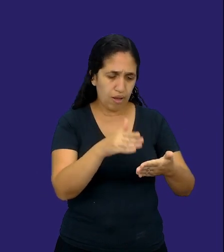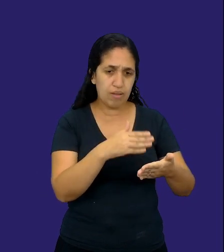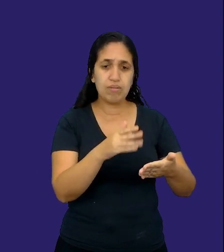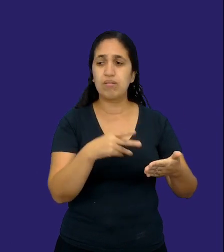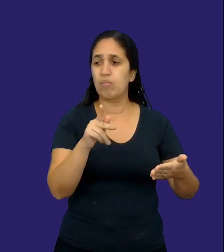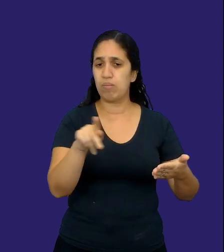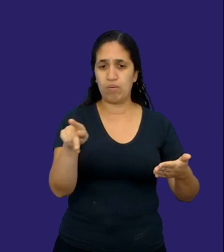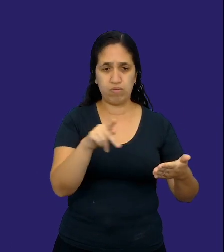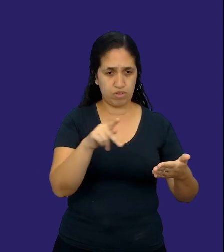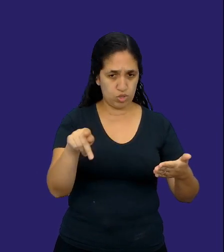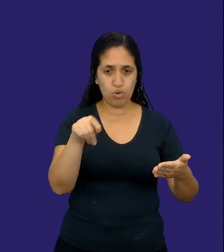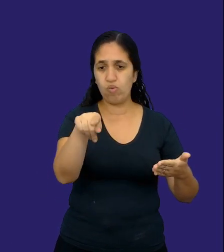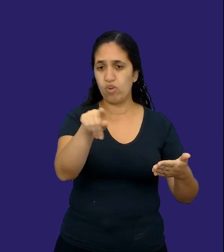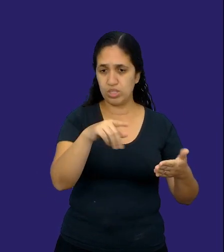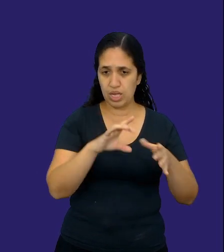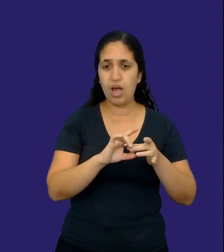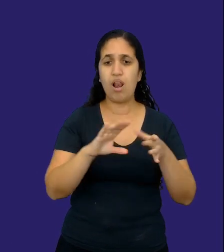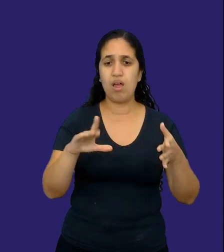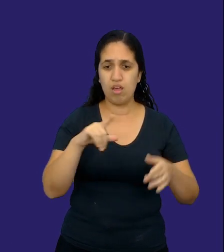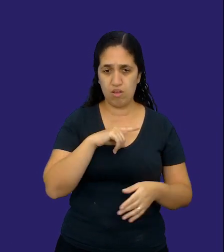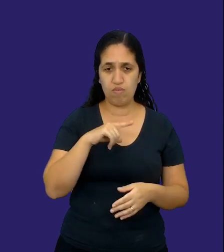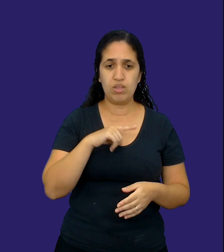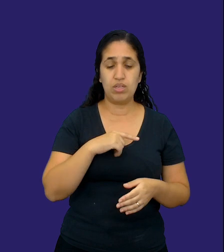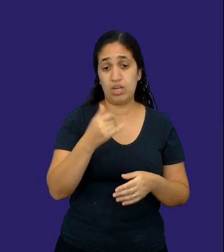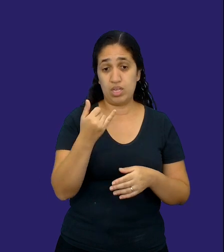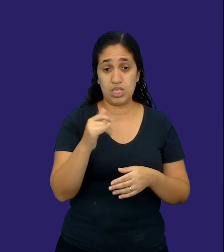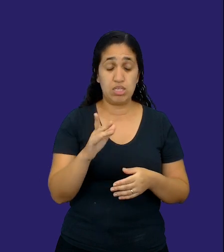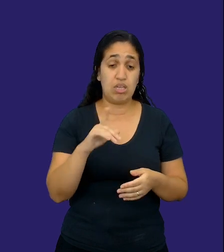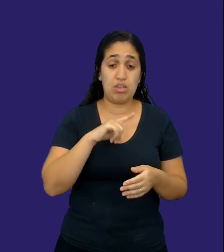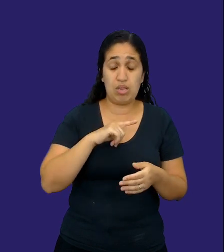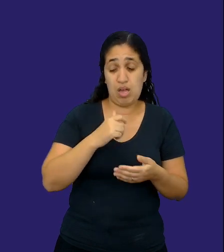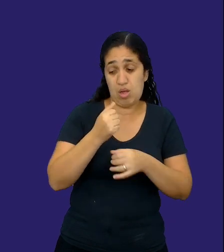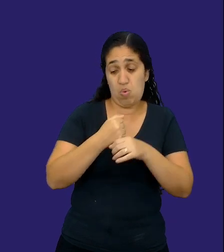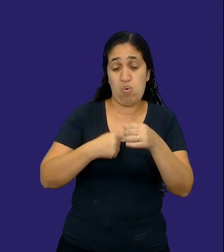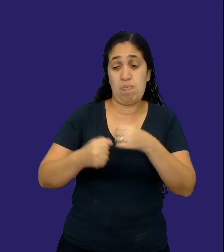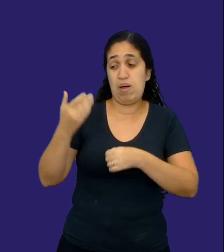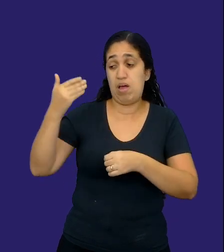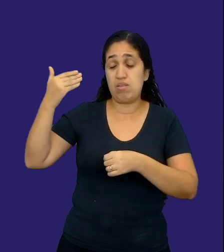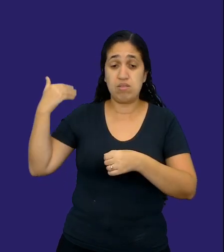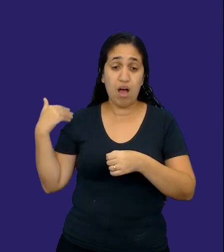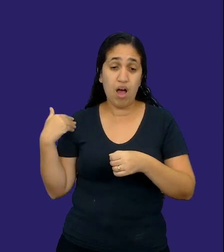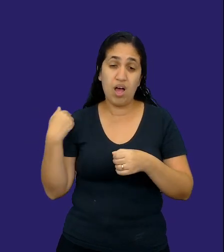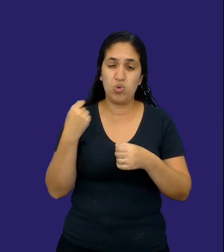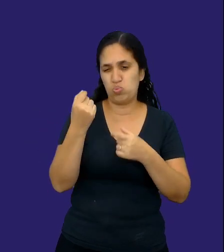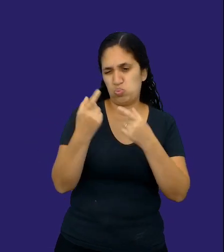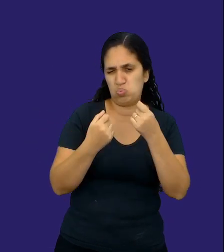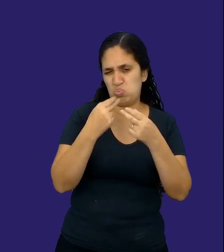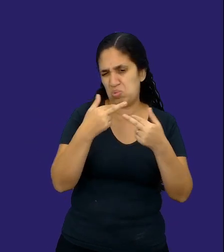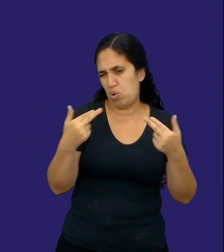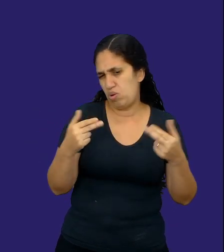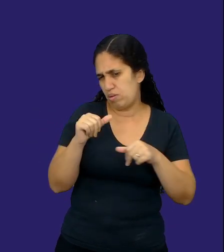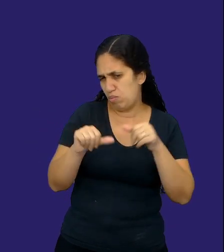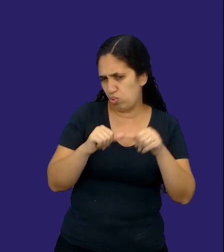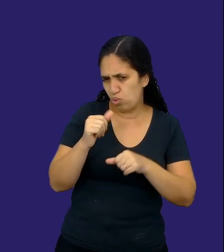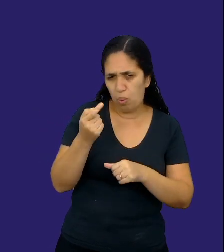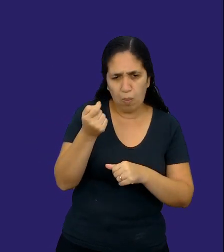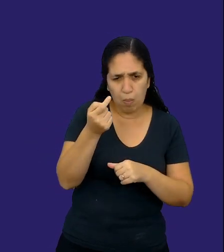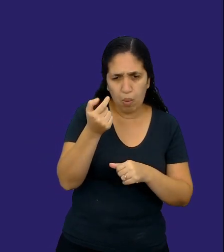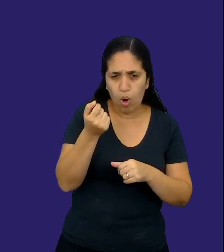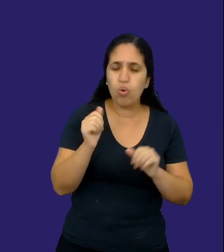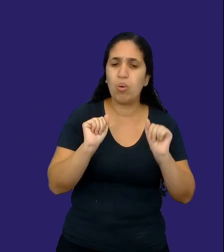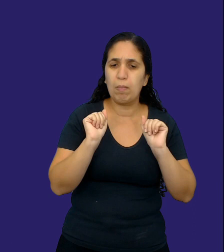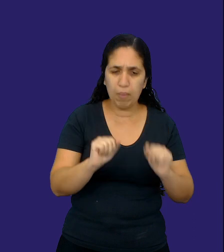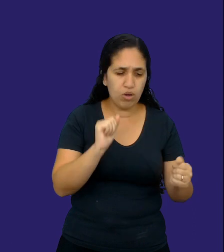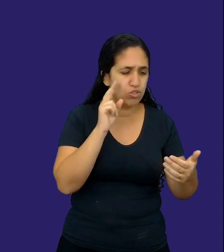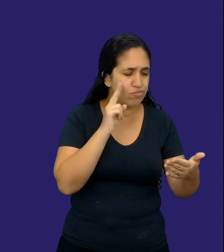aí disponibilizado. Se alguém tiver também o caderno do ano passado, ele teve poucas alterações, pode também acompanhar